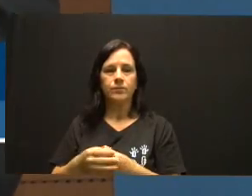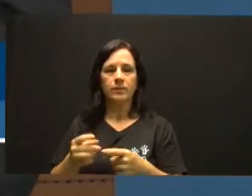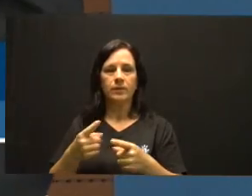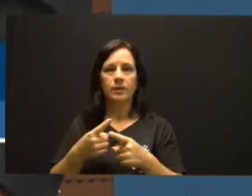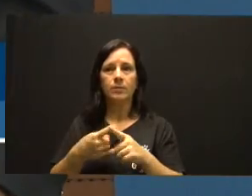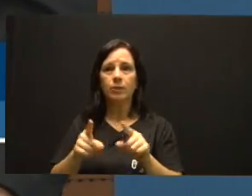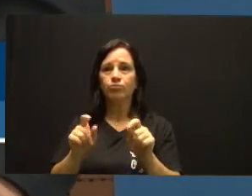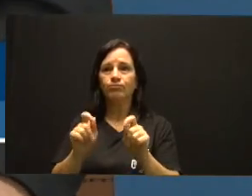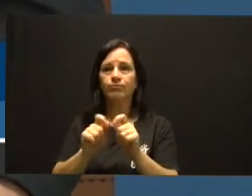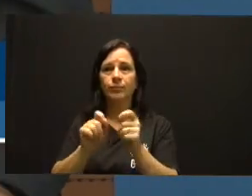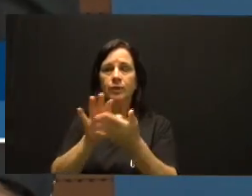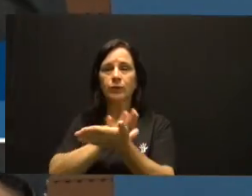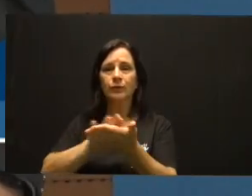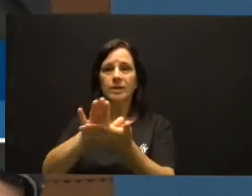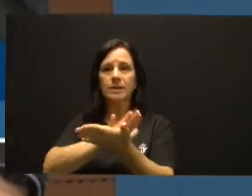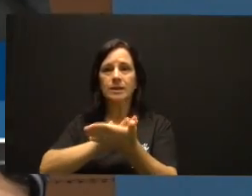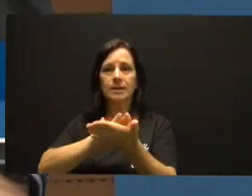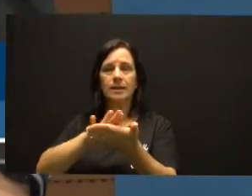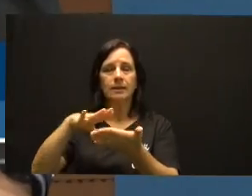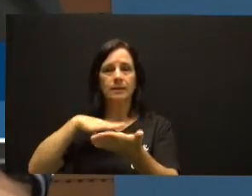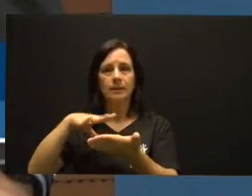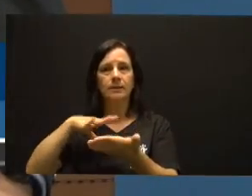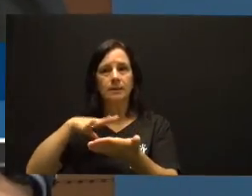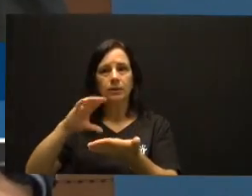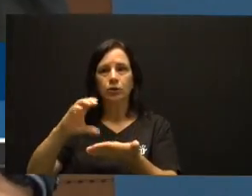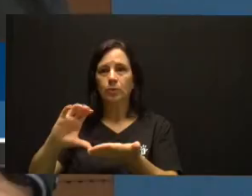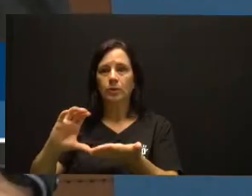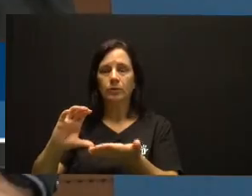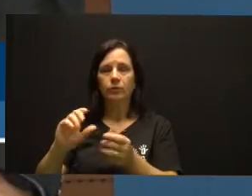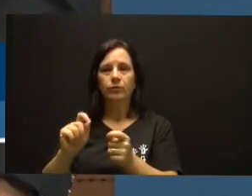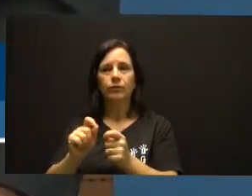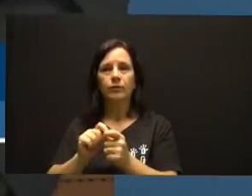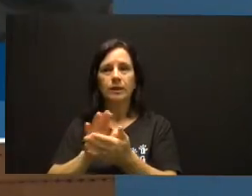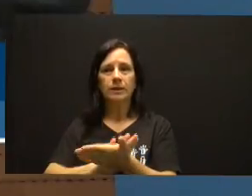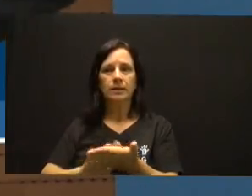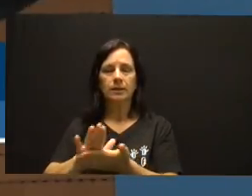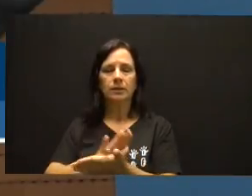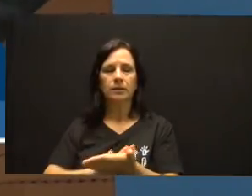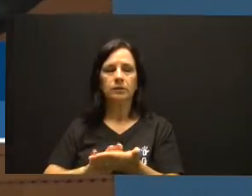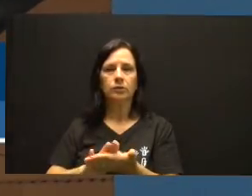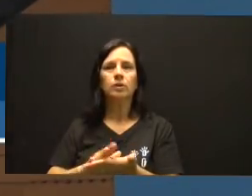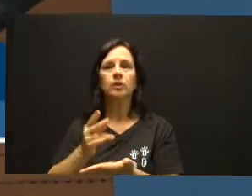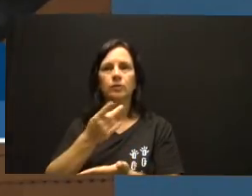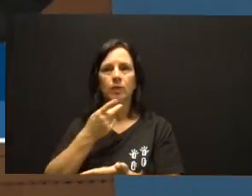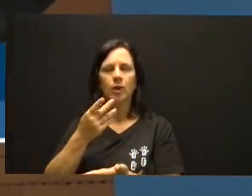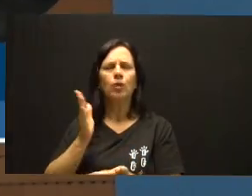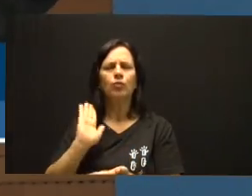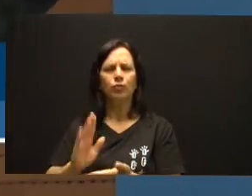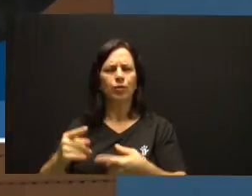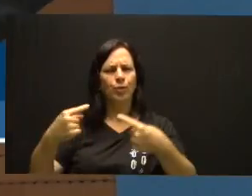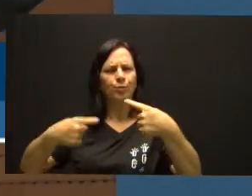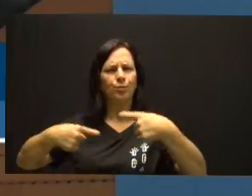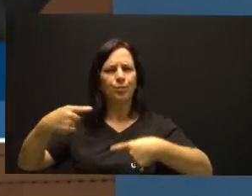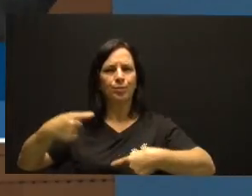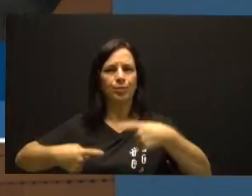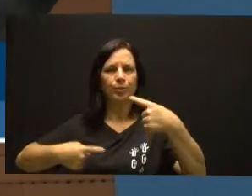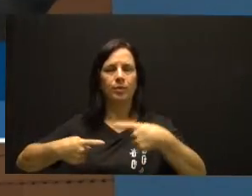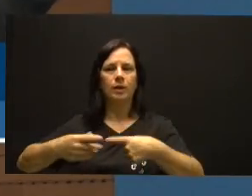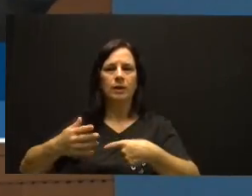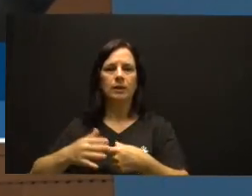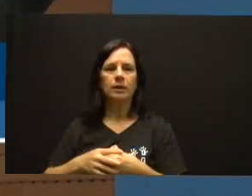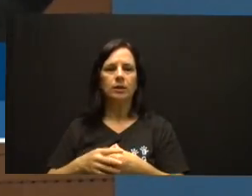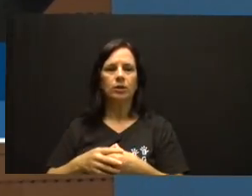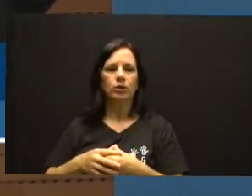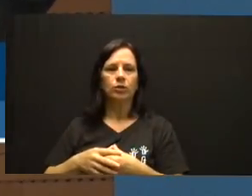não se fizeram nada na cidade, não iniciou. E olha que nós estamos falando isso, essa discussão se deu logo após